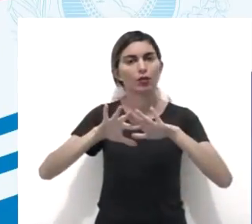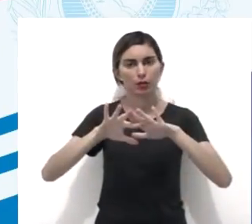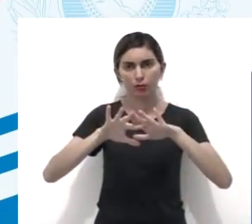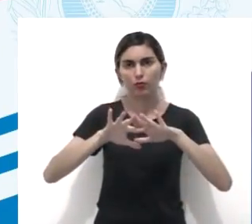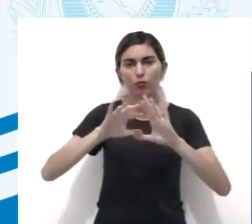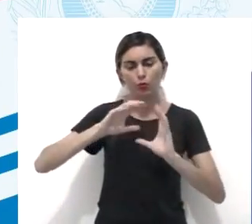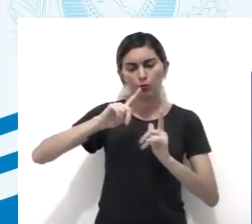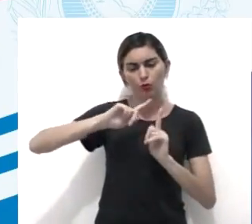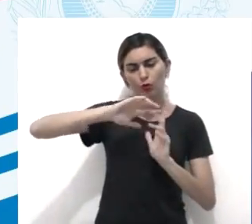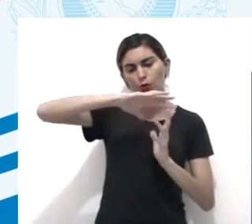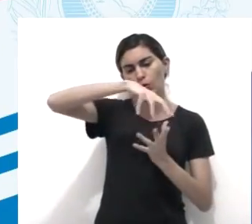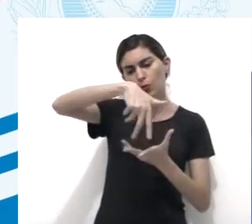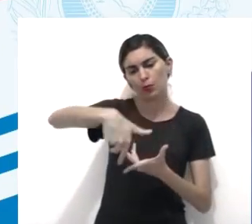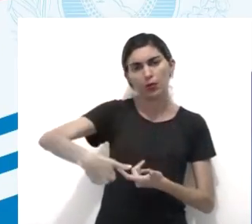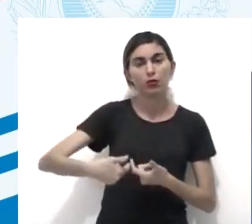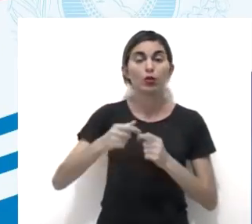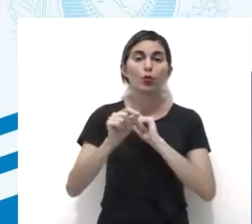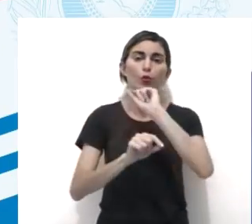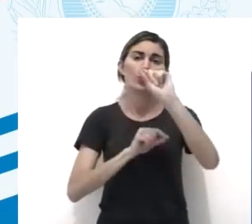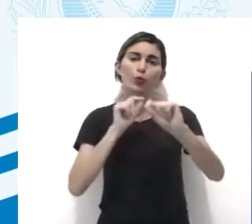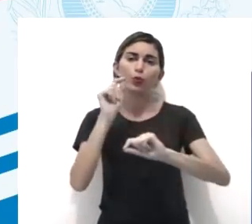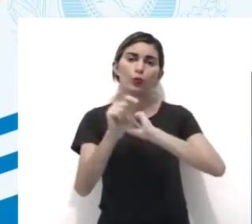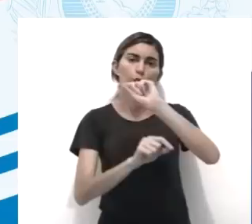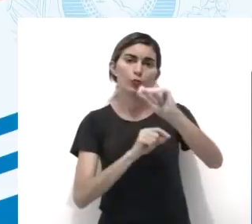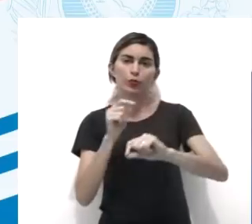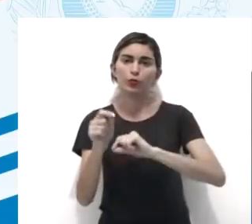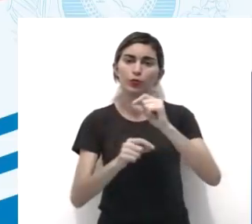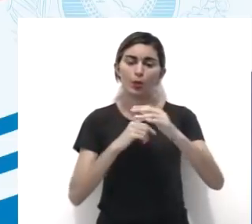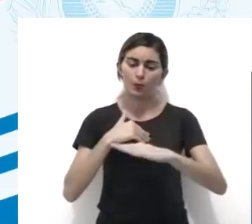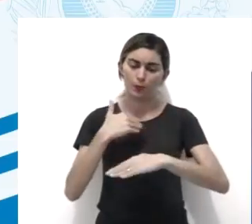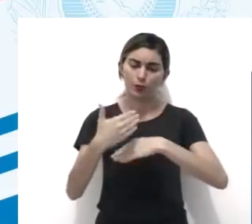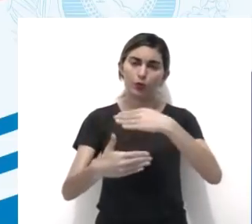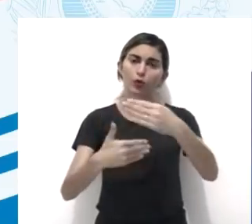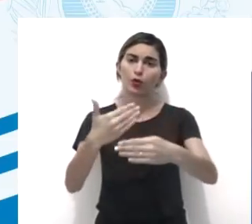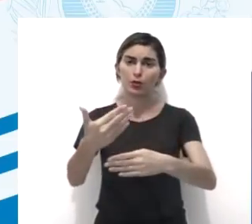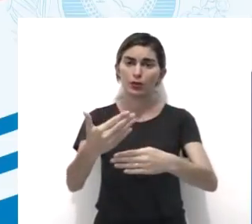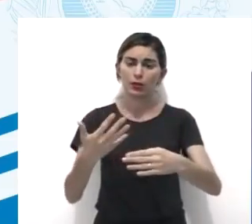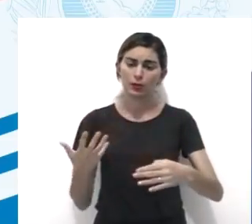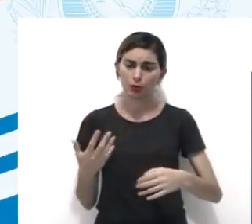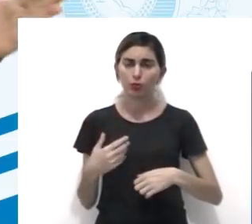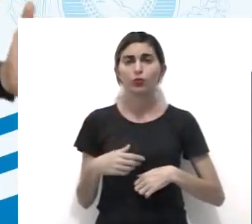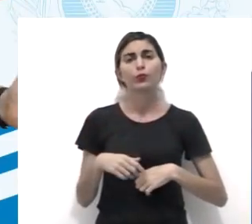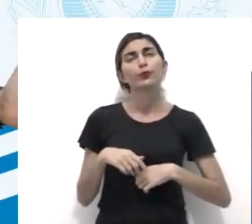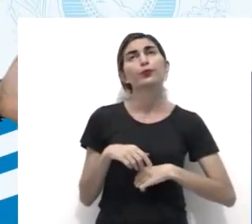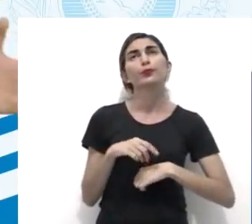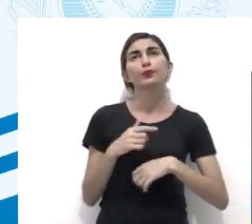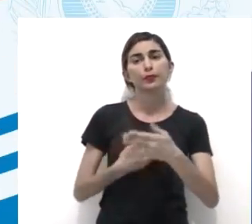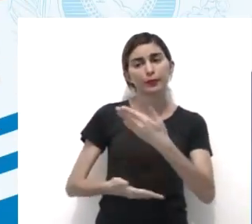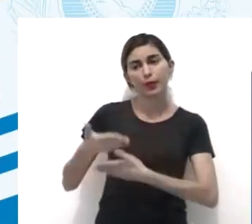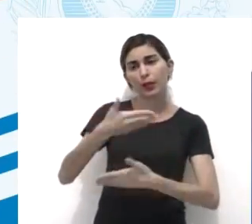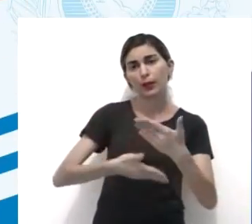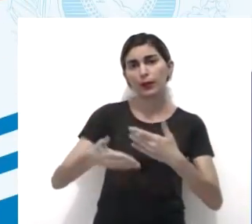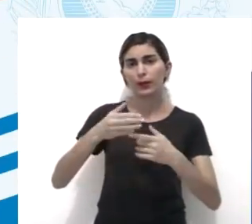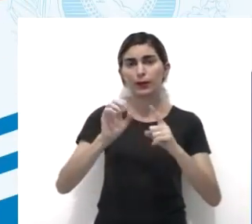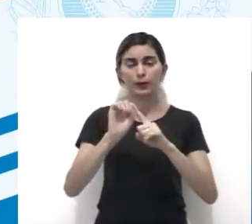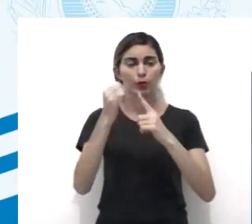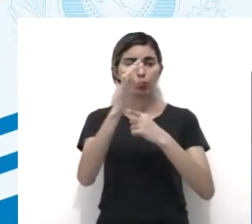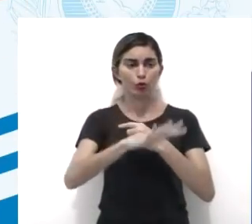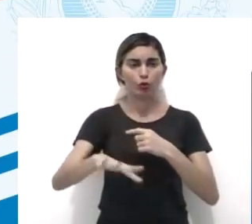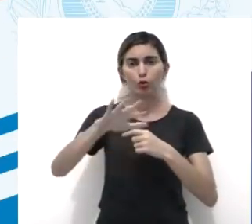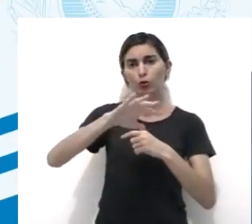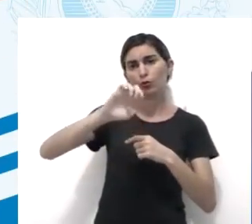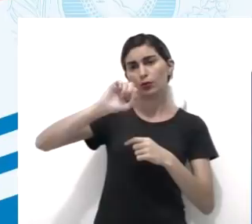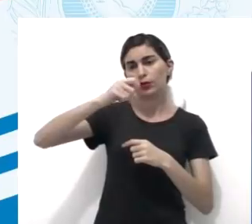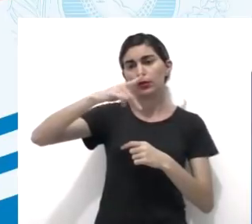geral, a globalização nada mais é do que um processo intensificado de relações